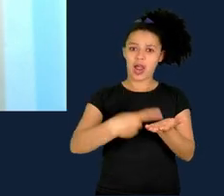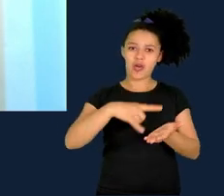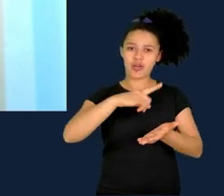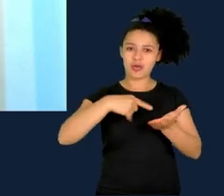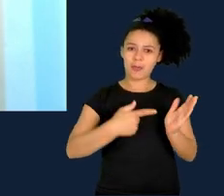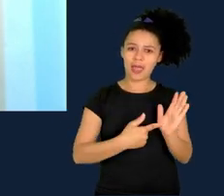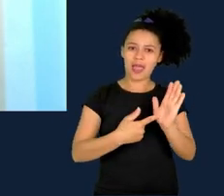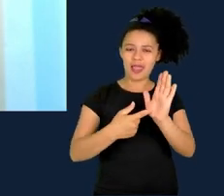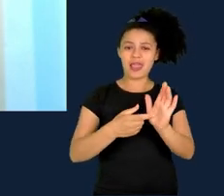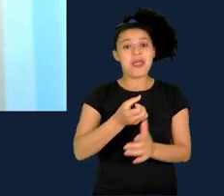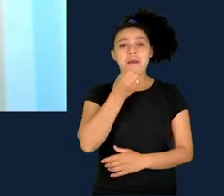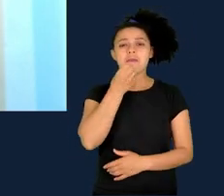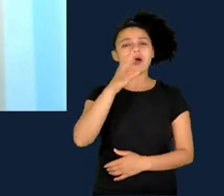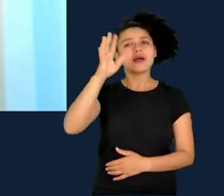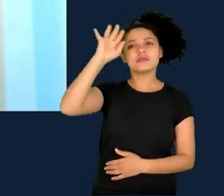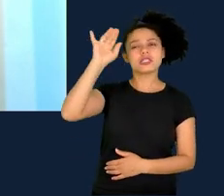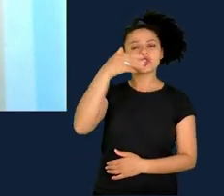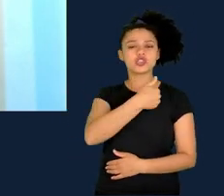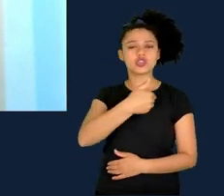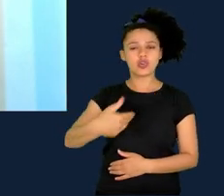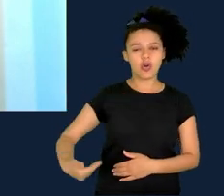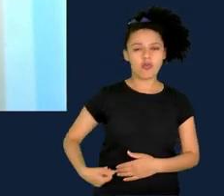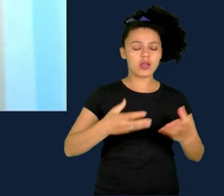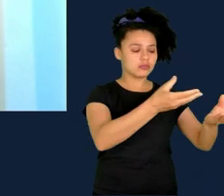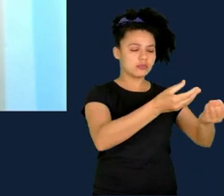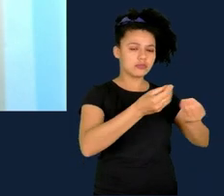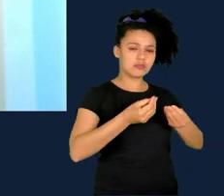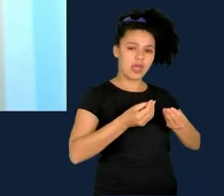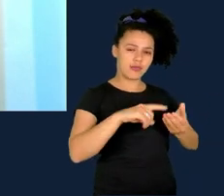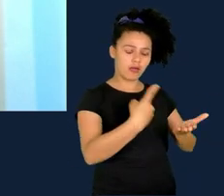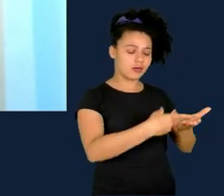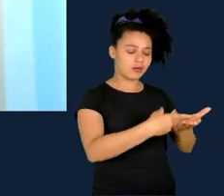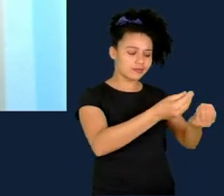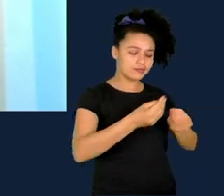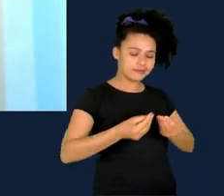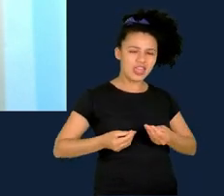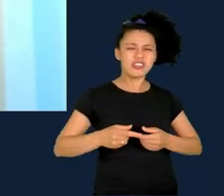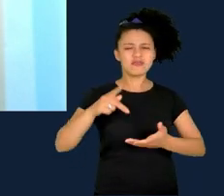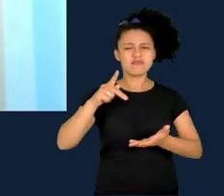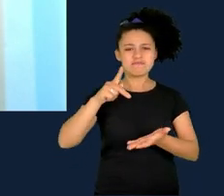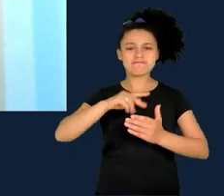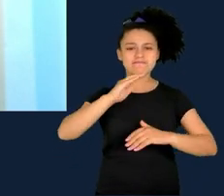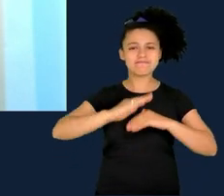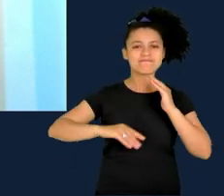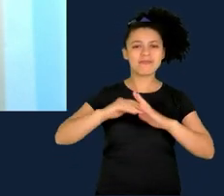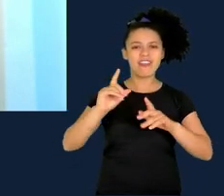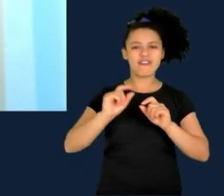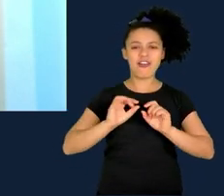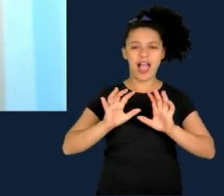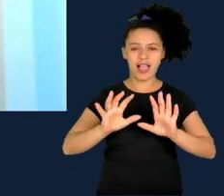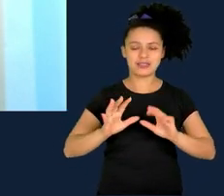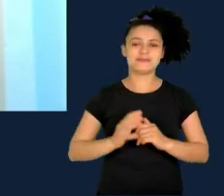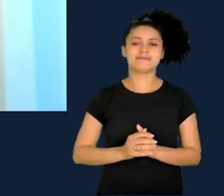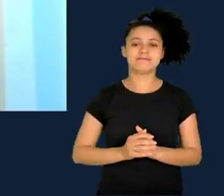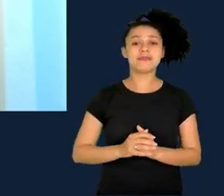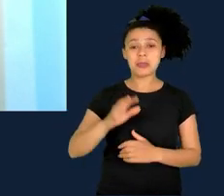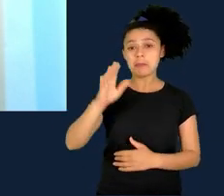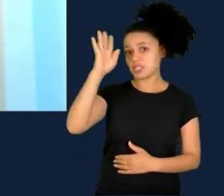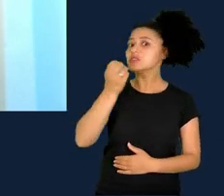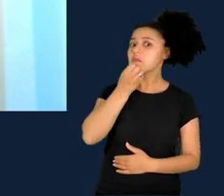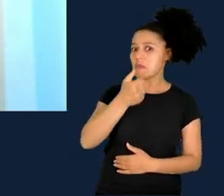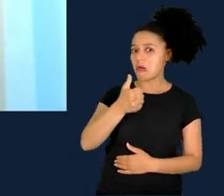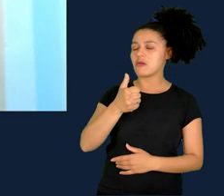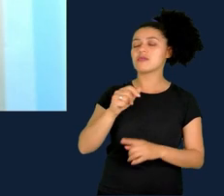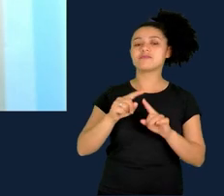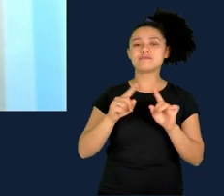governo brasileiro pudesse implementar esses acordos que foram feitos, né? Que foram firmados nesse COP26. E o